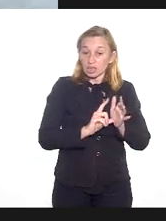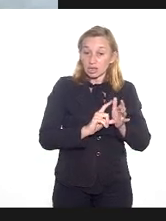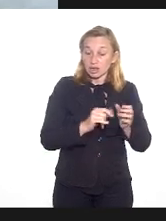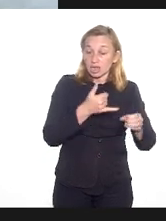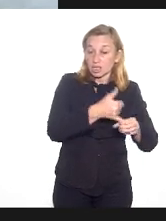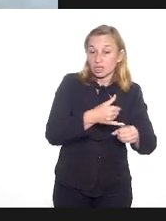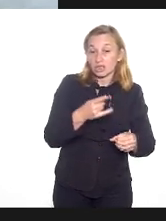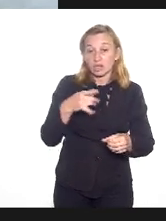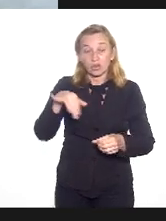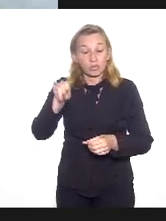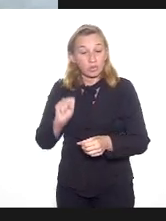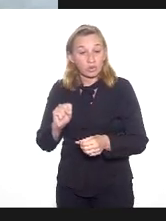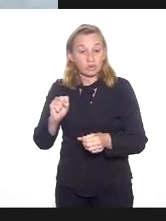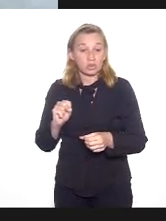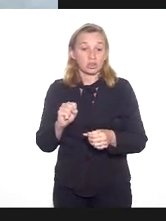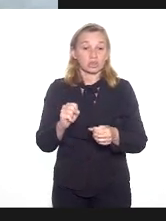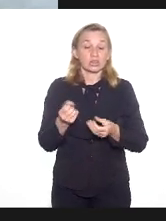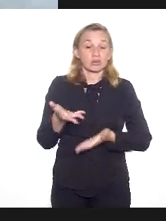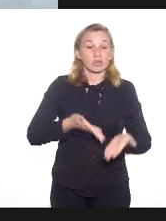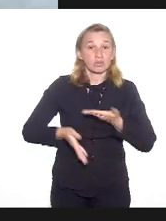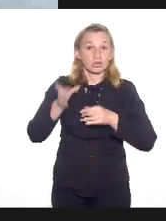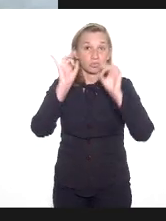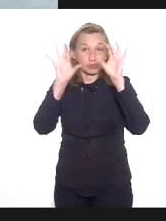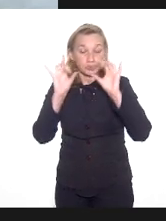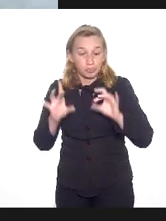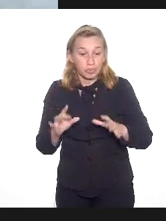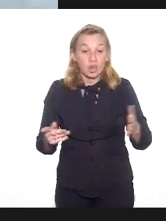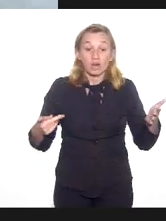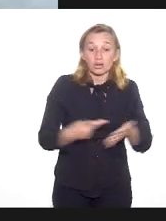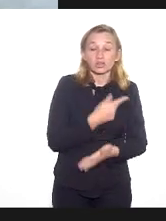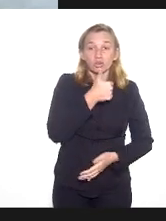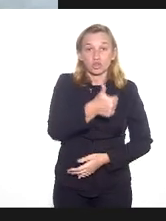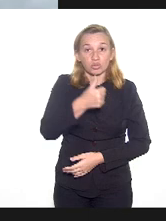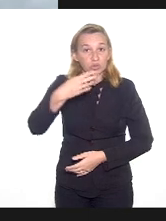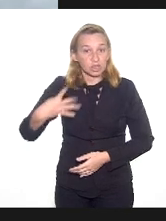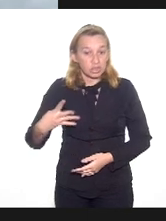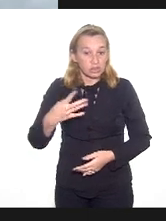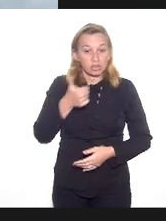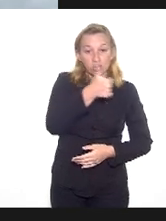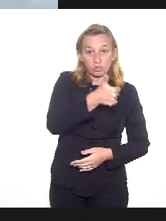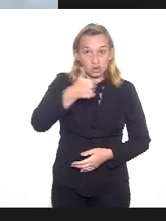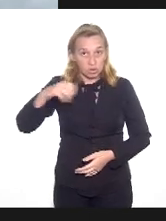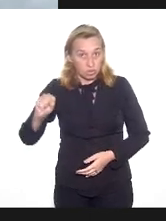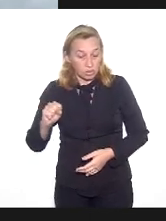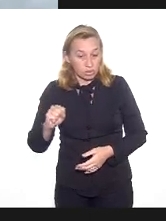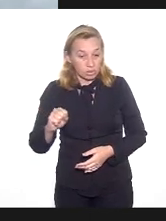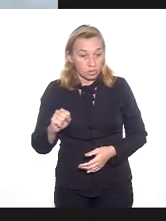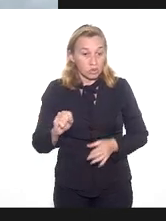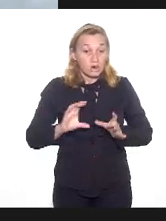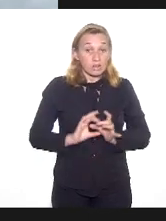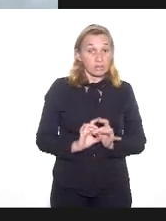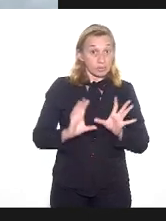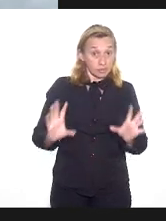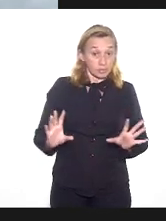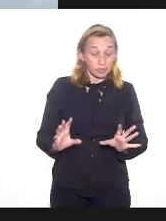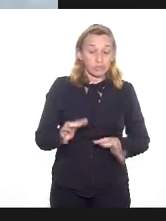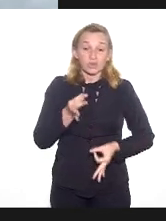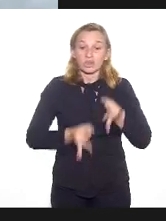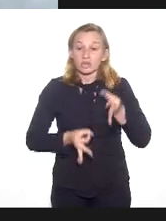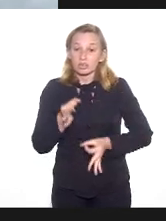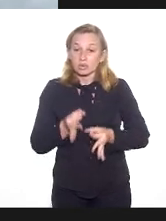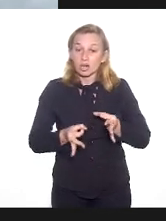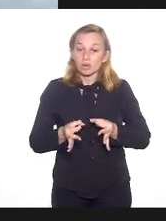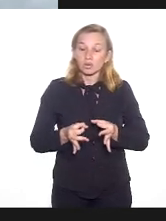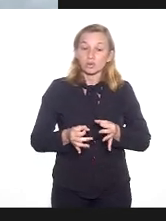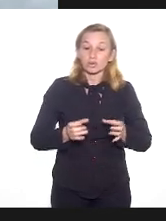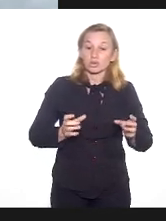royalties de petróleo e participações especiais que ocorreram em 2014 e 2018 permitidas pelo Tribunal de